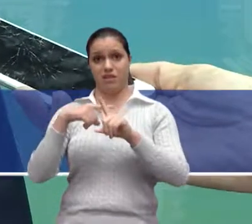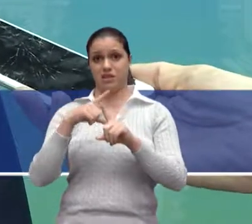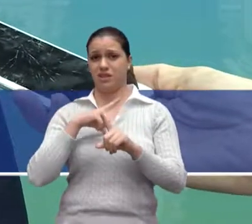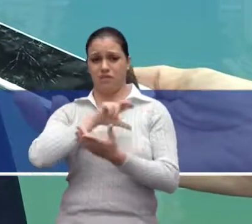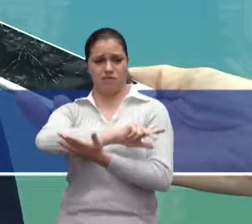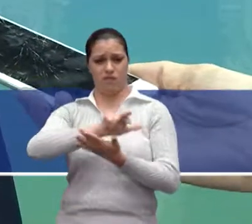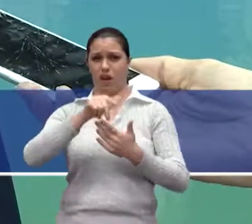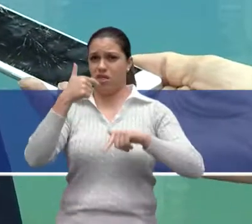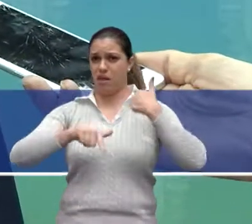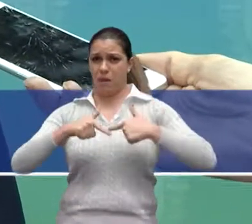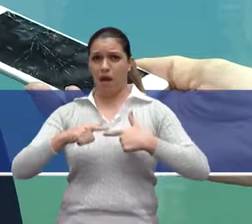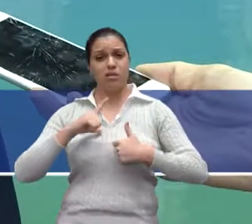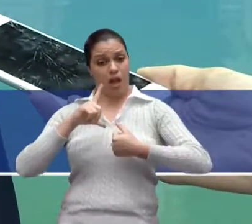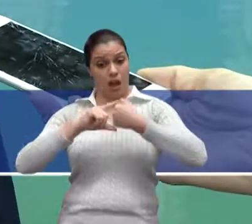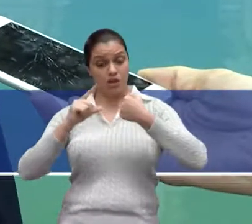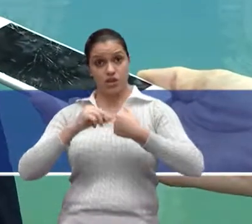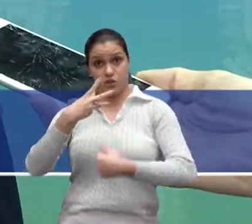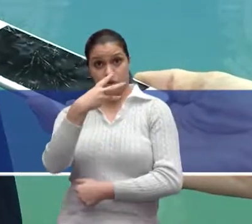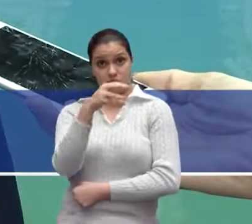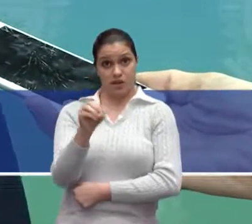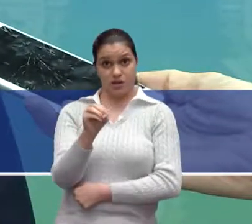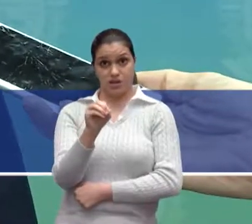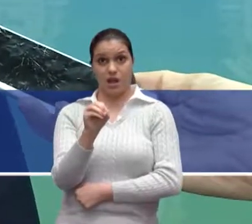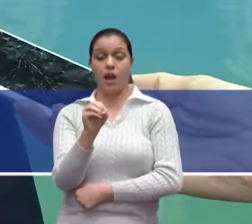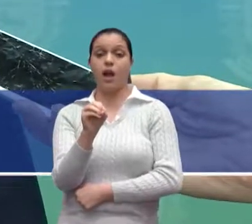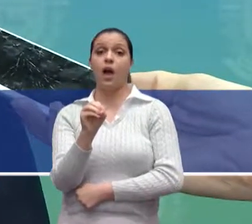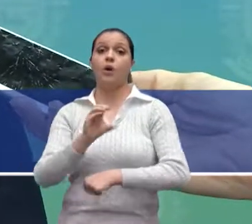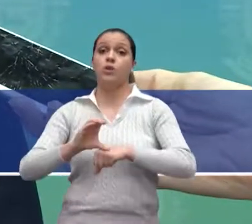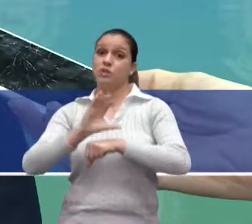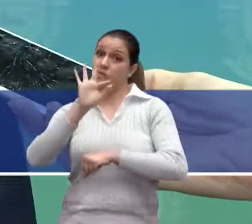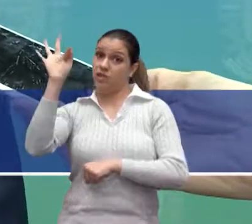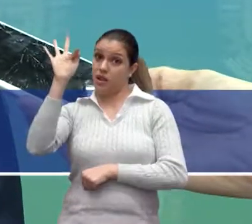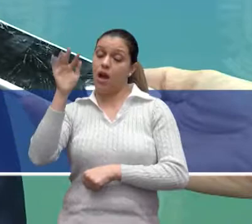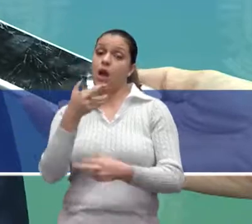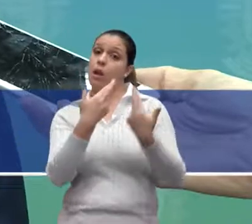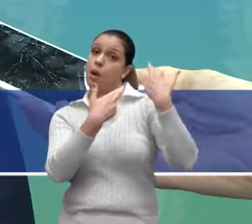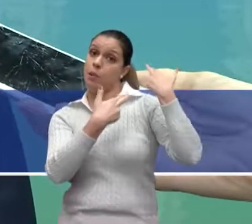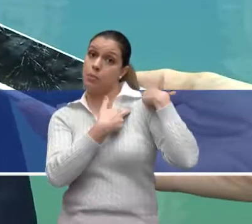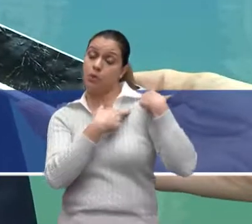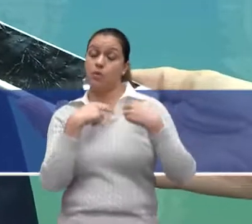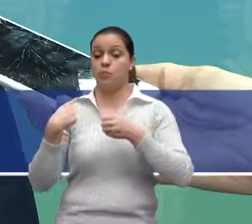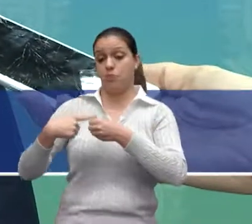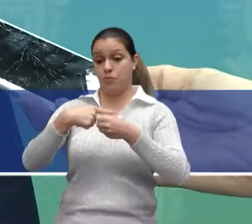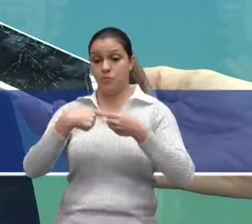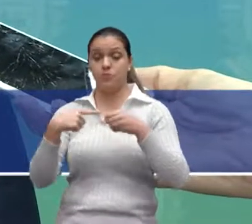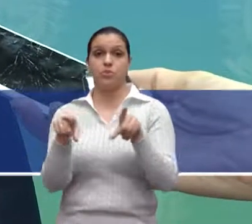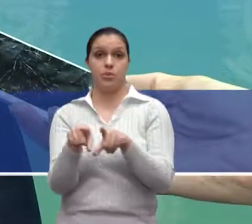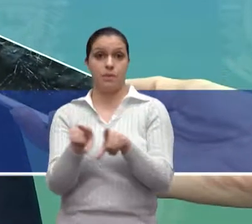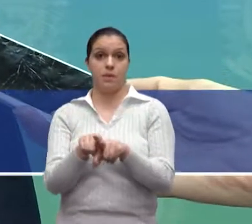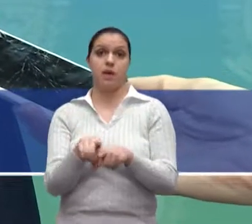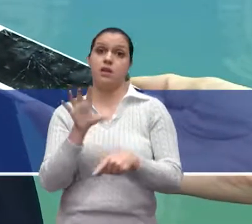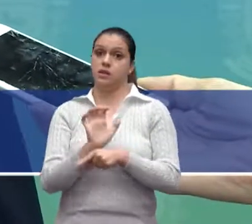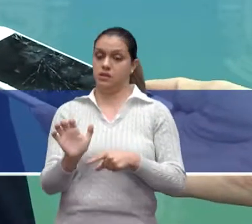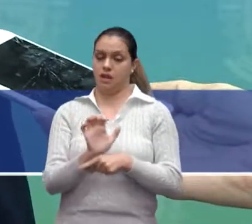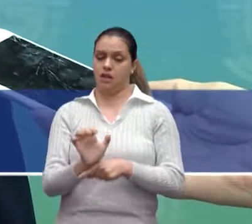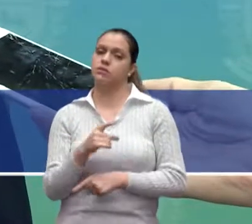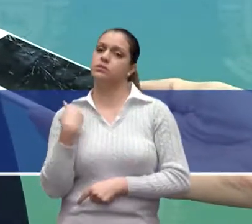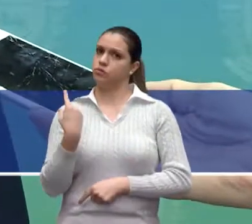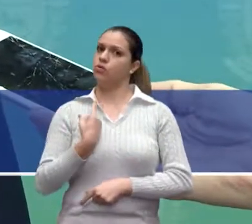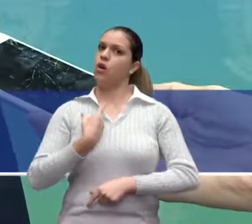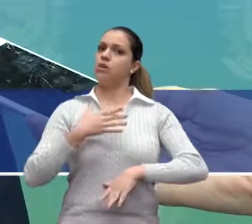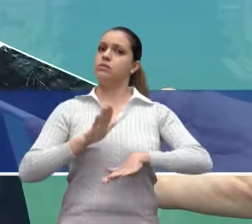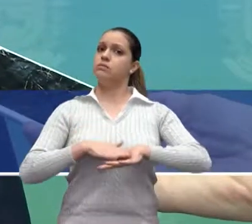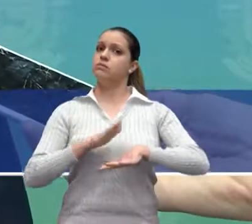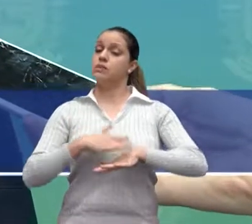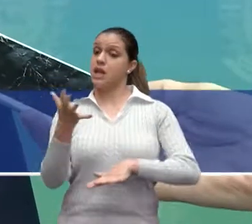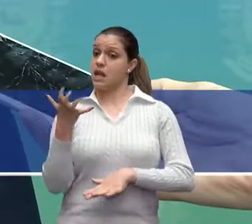essas atribuições, elas, através do artigo 30 da Constituição, elas acabam recaindo sobre os municípios e sobre o Estado. Então, essa que é a